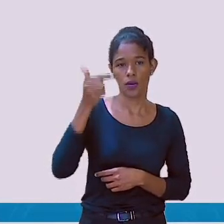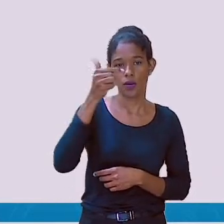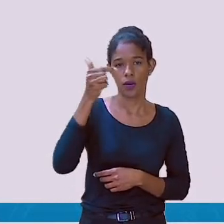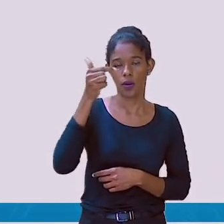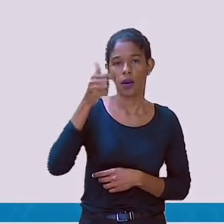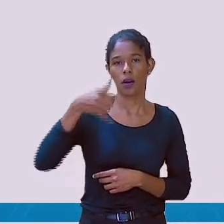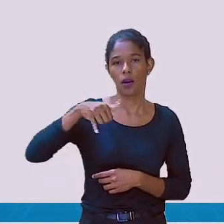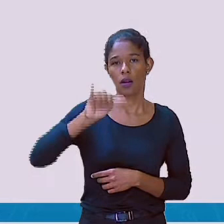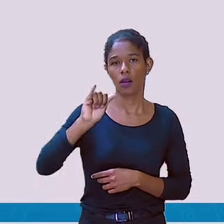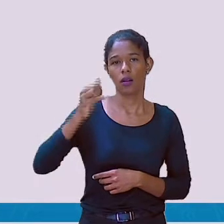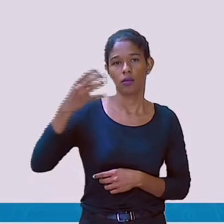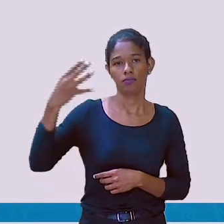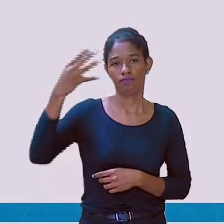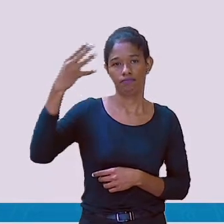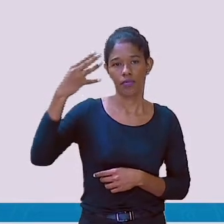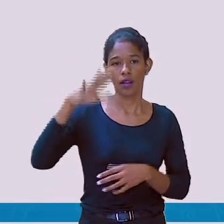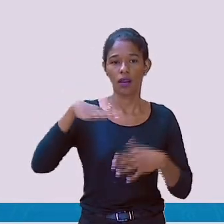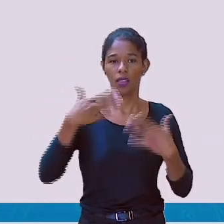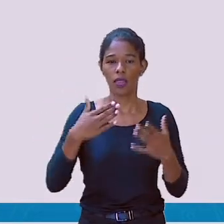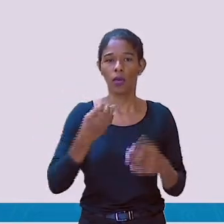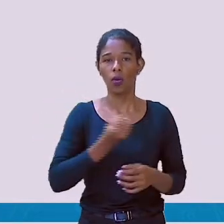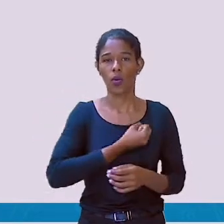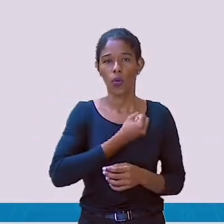de parte literal.